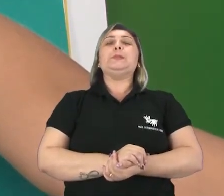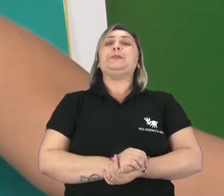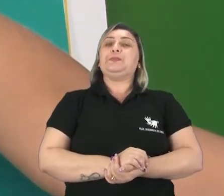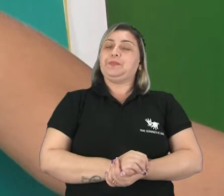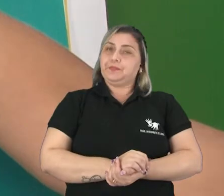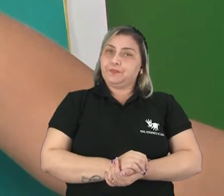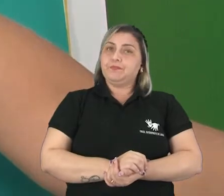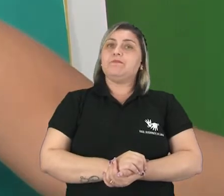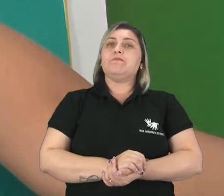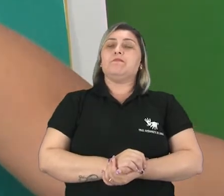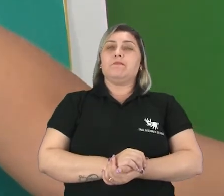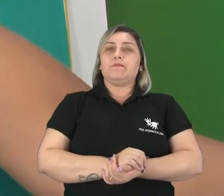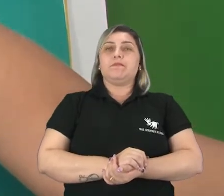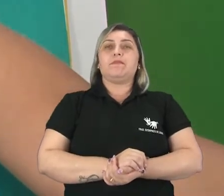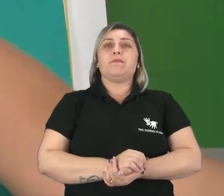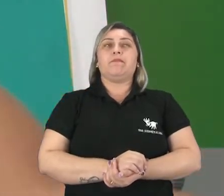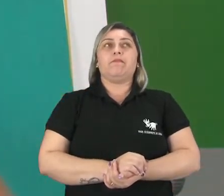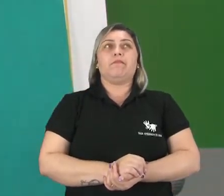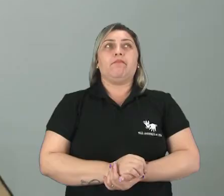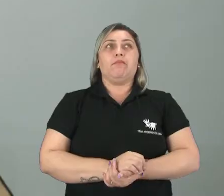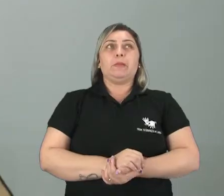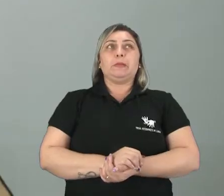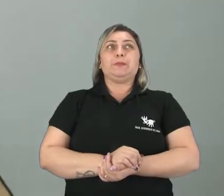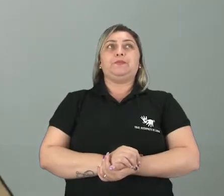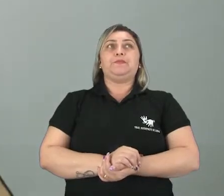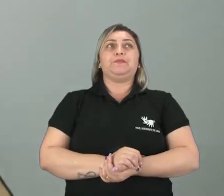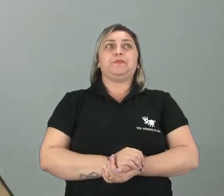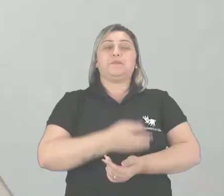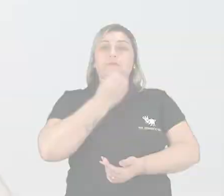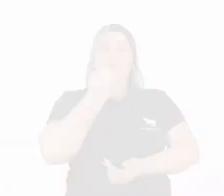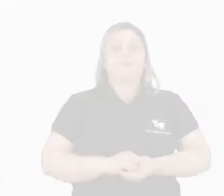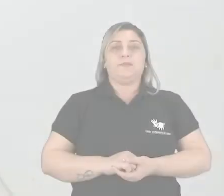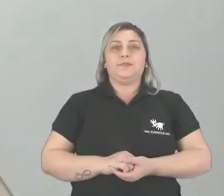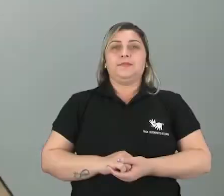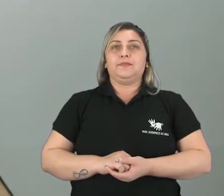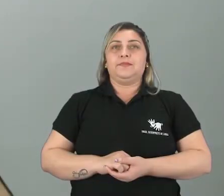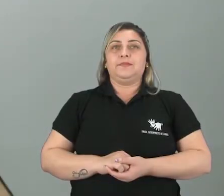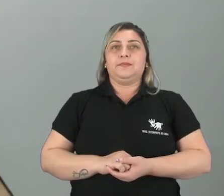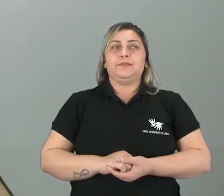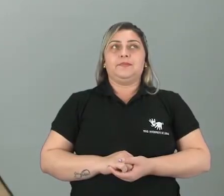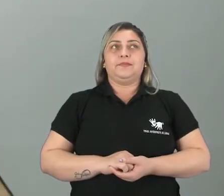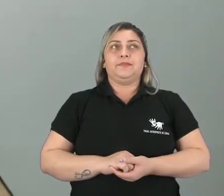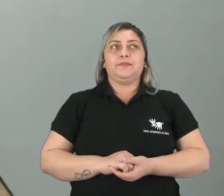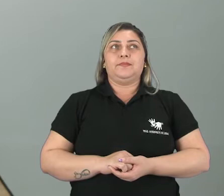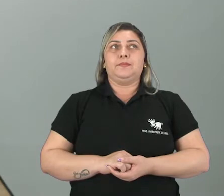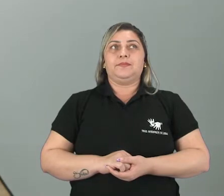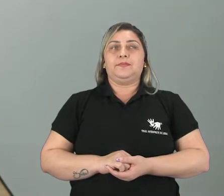direito isso mesmo ele vai estar para a direita tudo bem